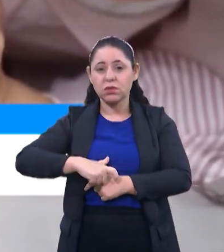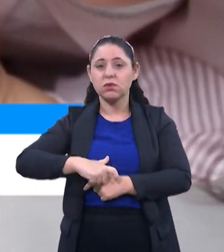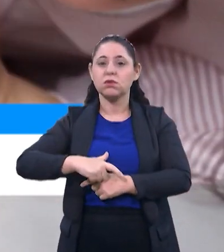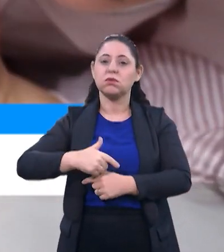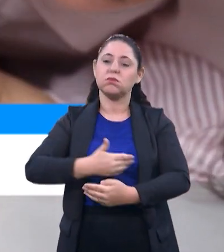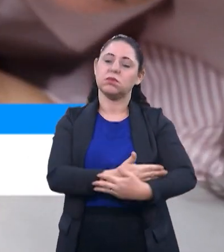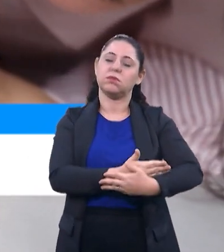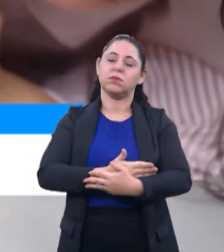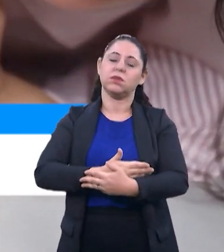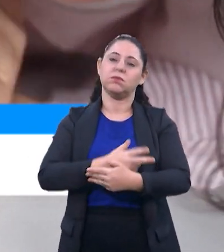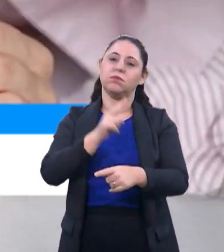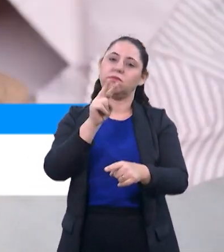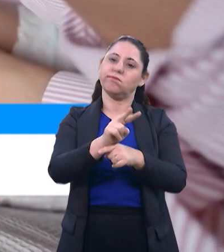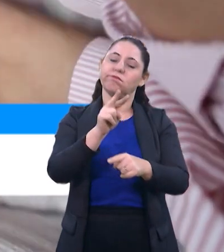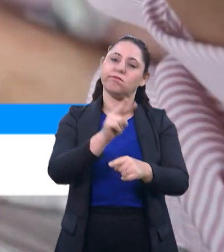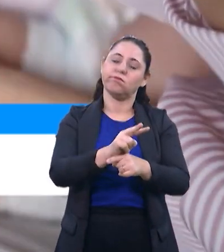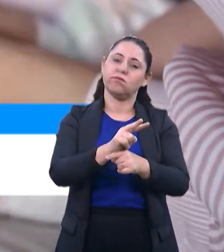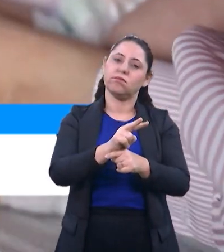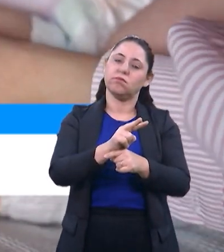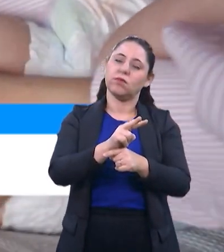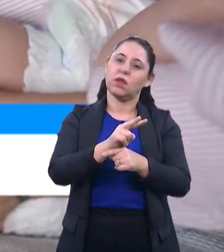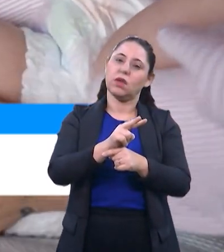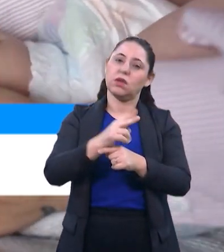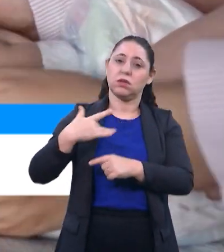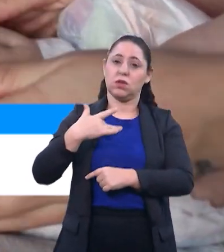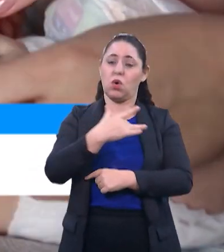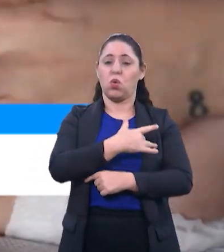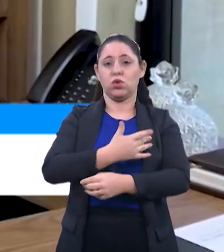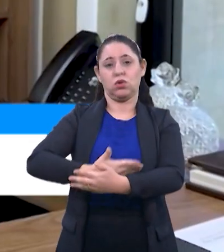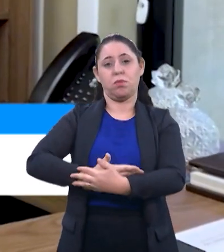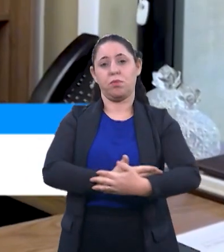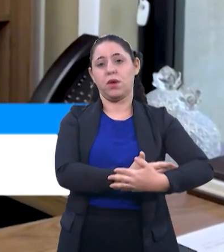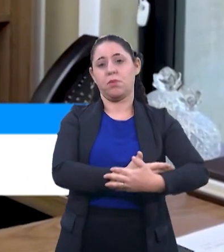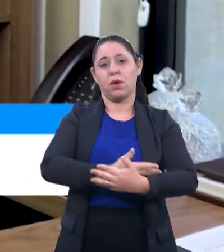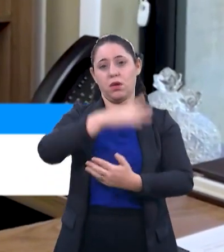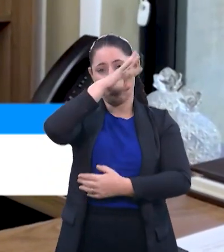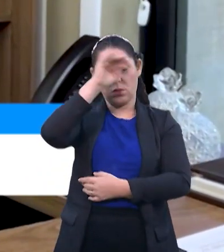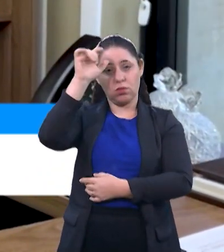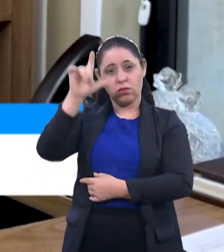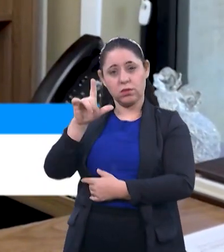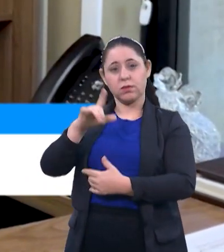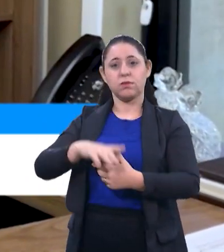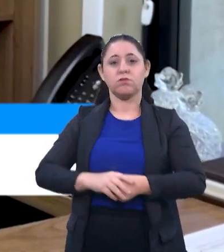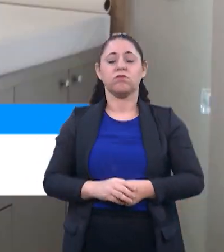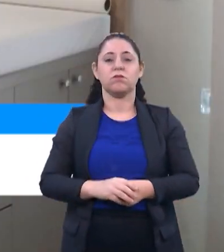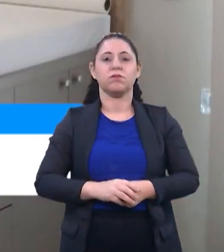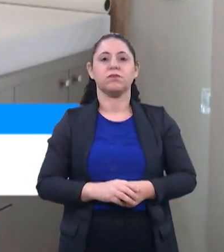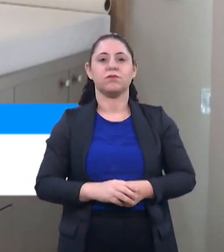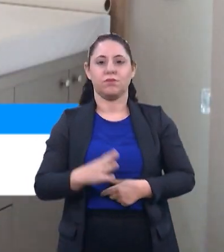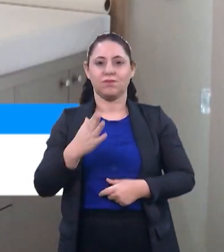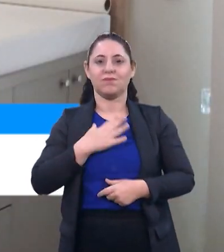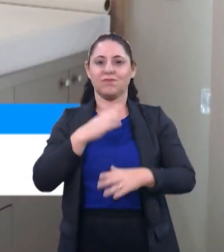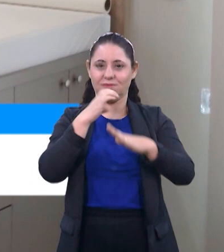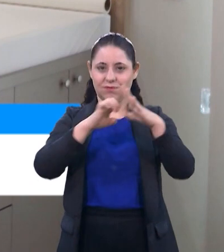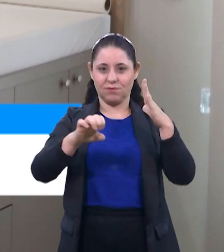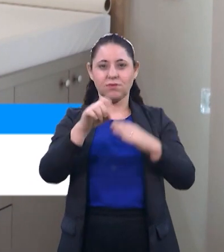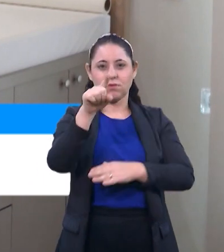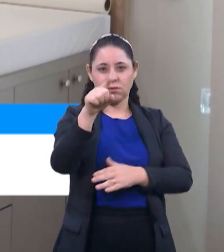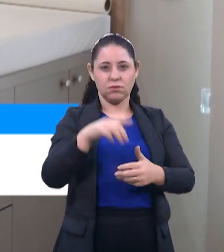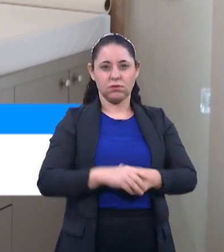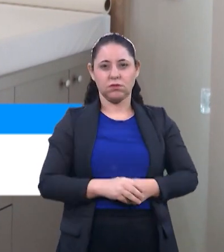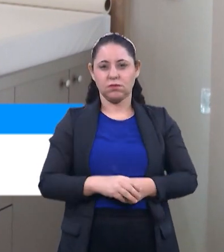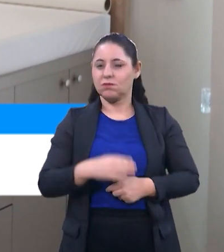visando proteger a saúde física e mental dos bebês sul-matogrossenses. Fica aqui a minha mensagem